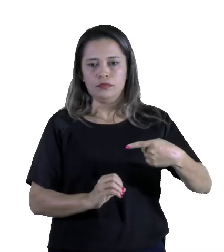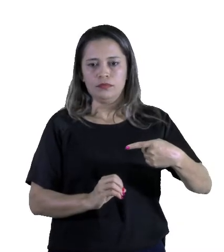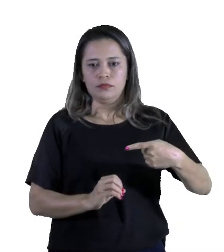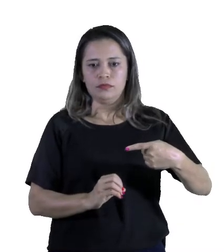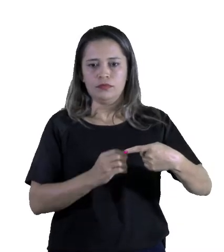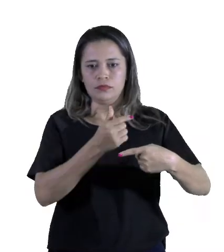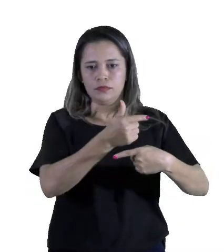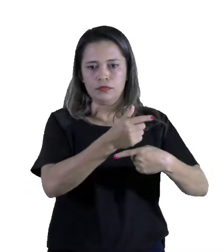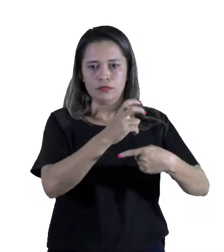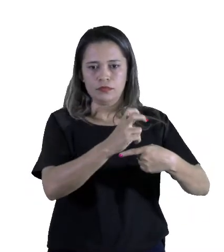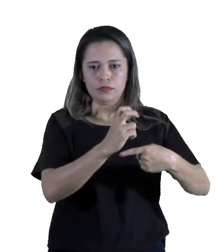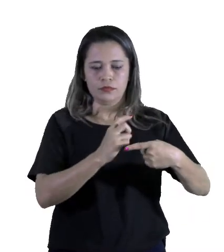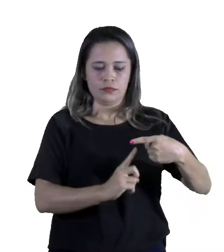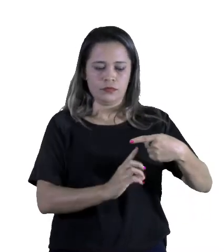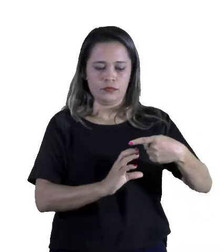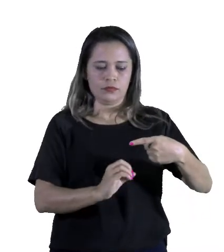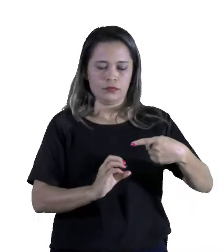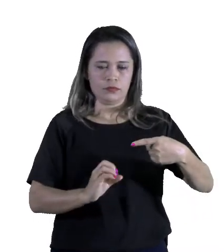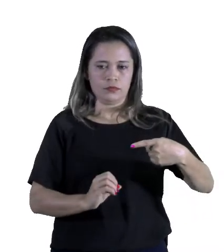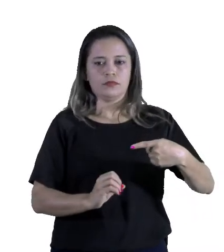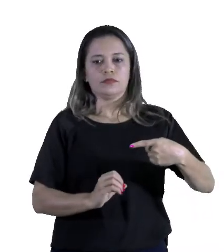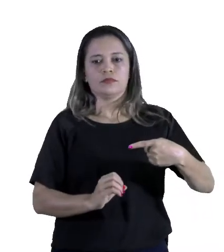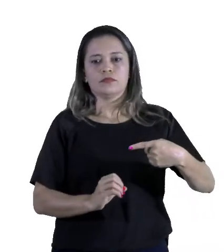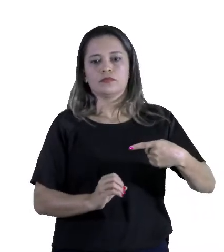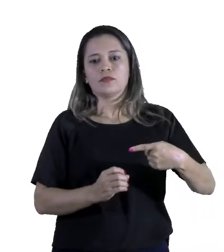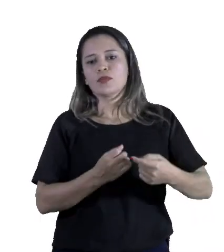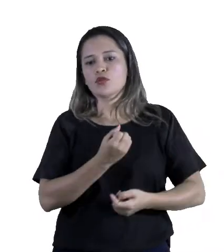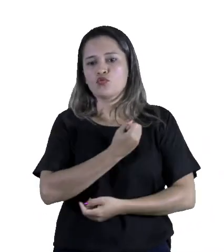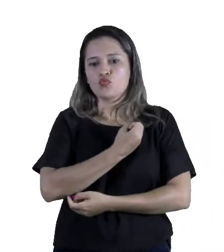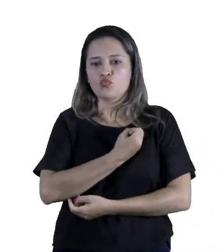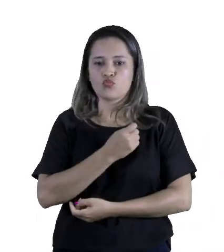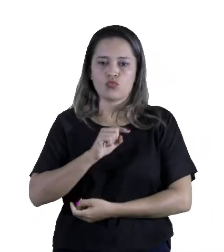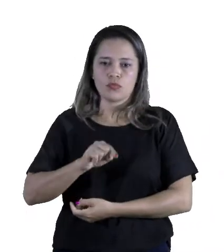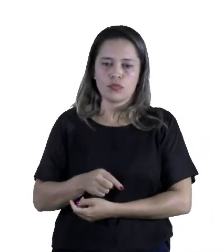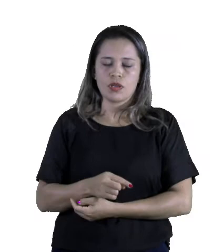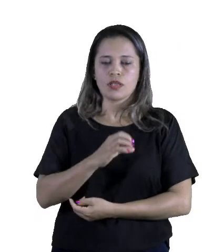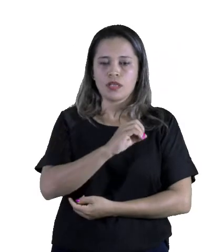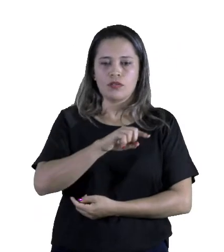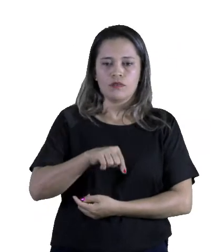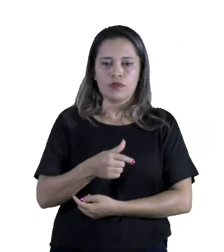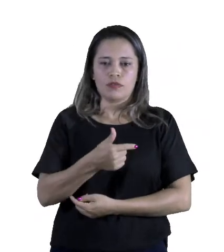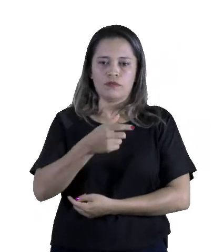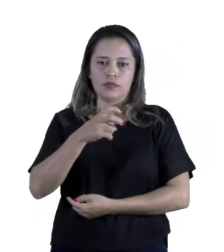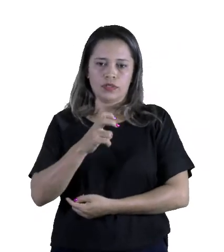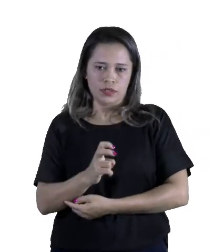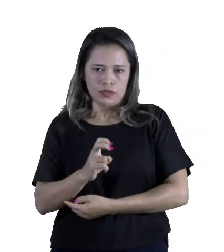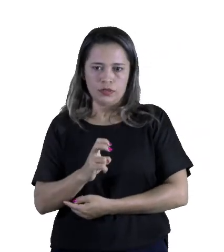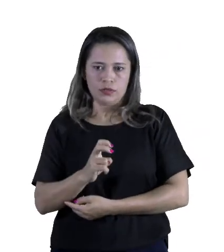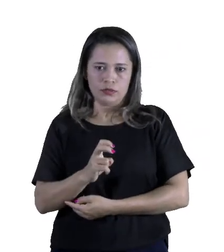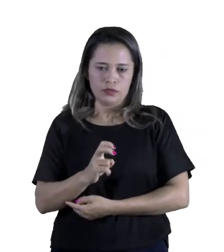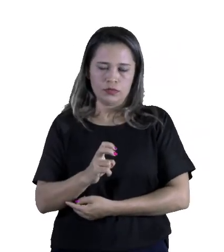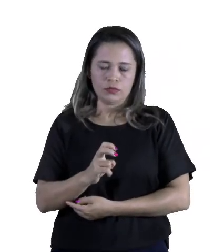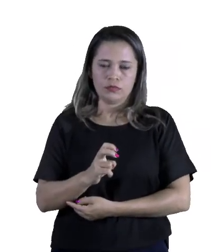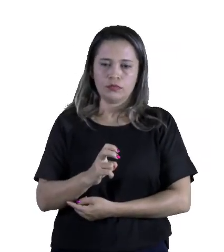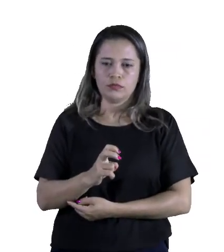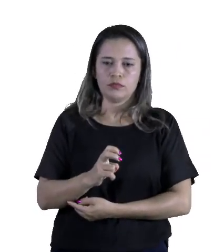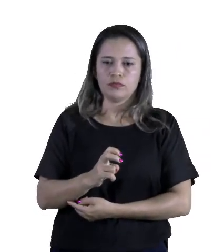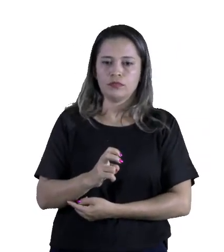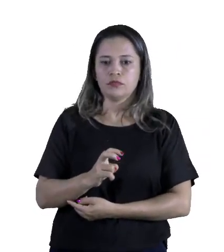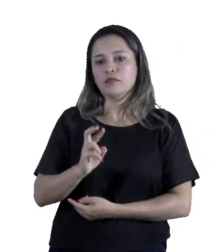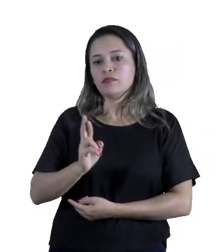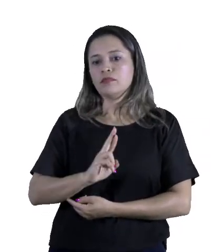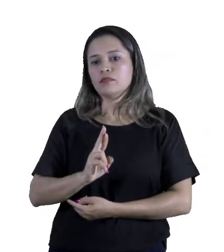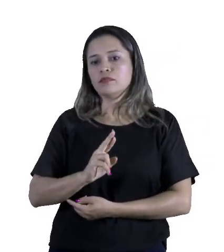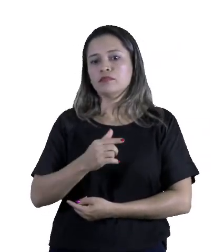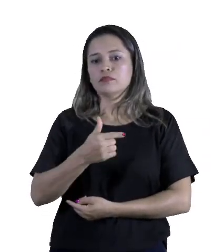aí, ó, 25 centésimos. Em número decimal, 0,25 ou 25 centésimos. Em